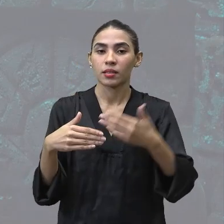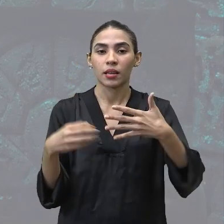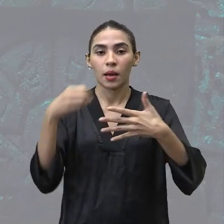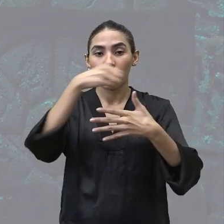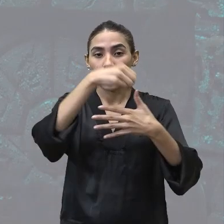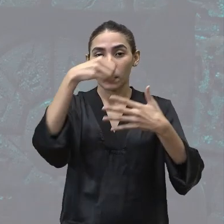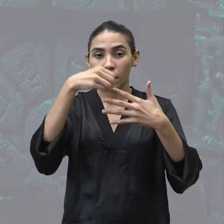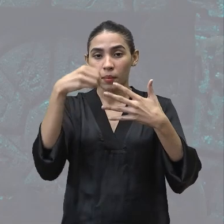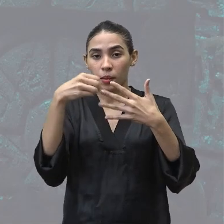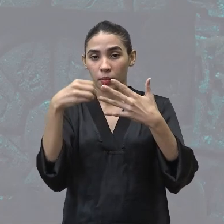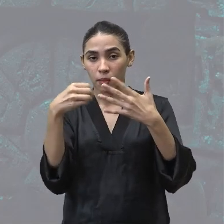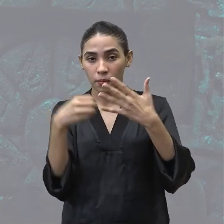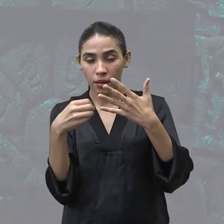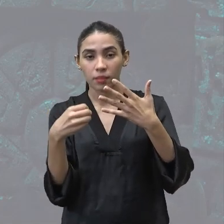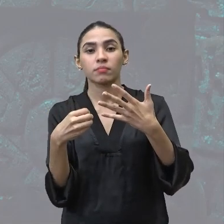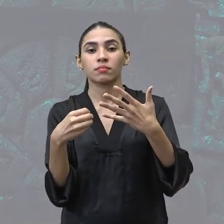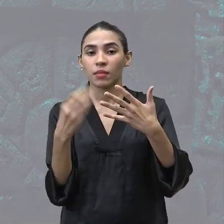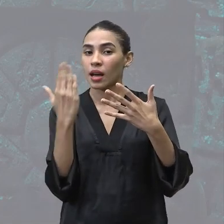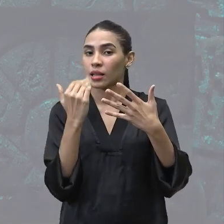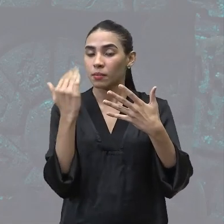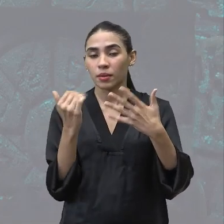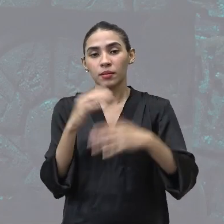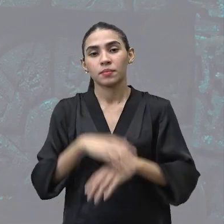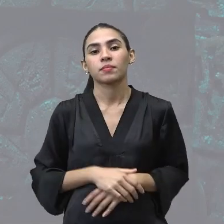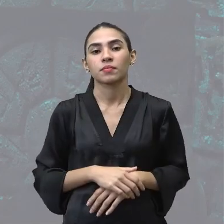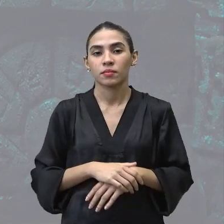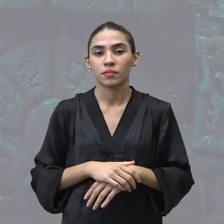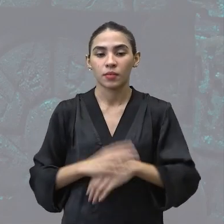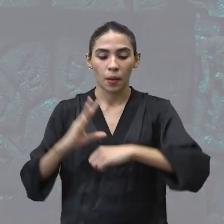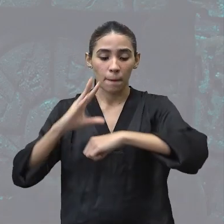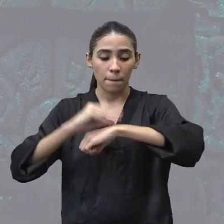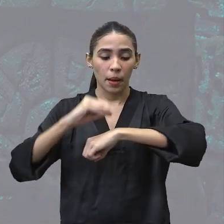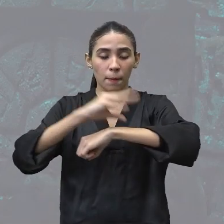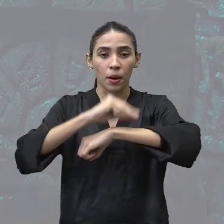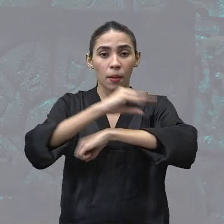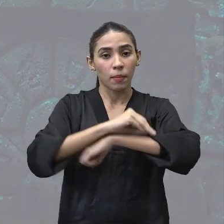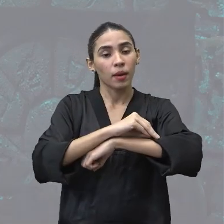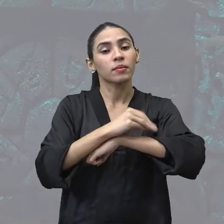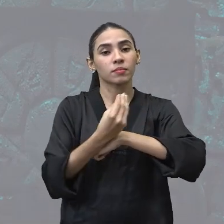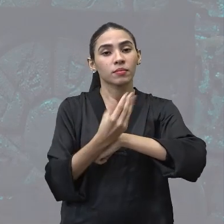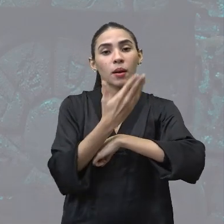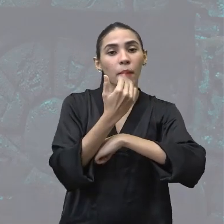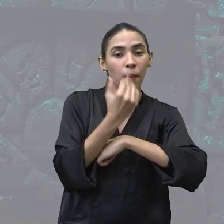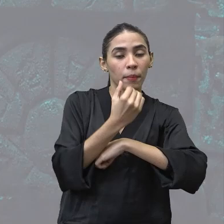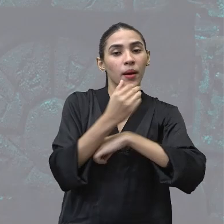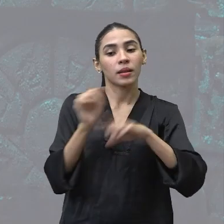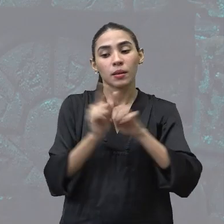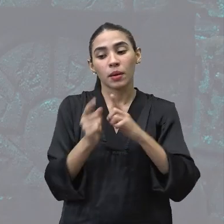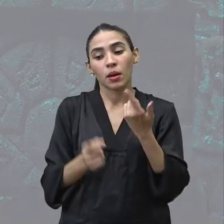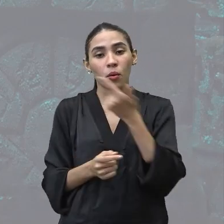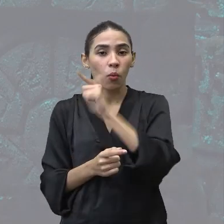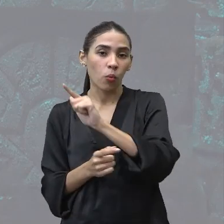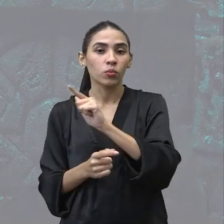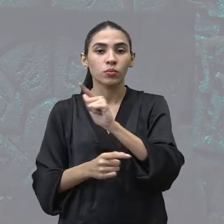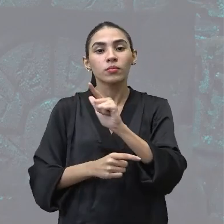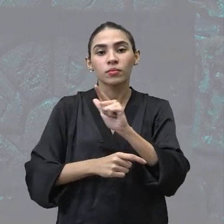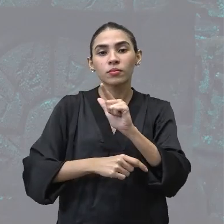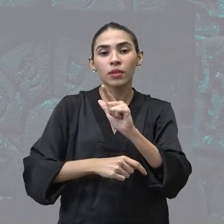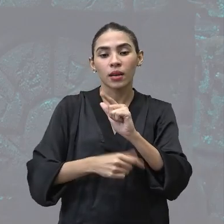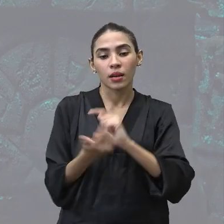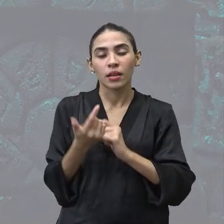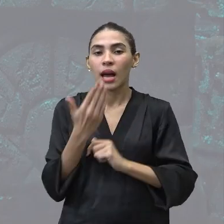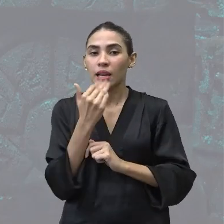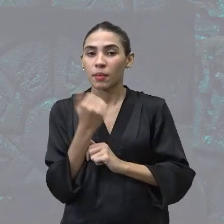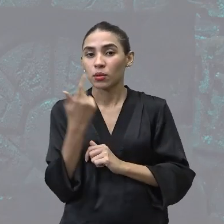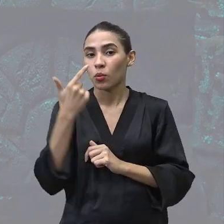alimentar, ora se alimentando de outros indivíduos, ora sendo alimentados, servindo como alimento dentro